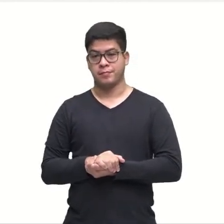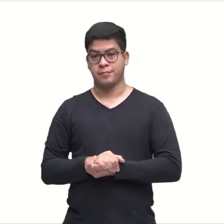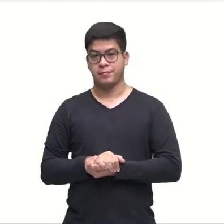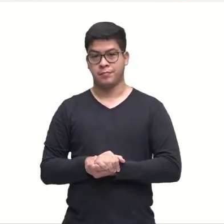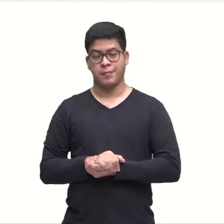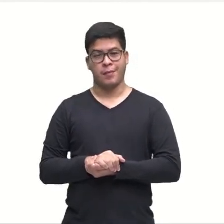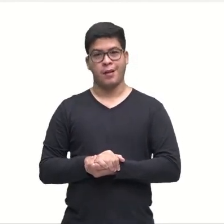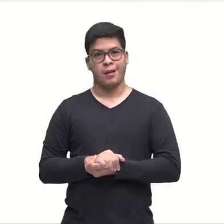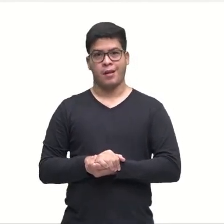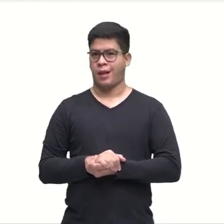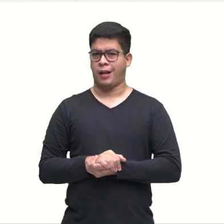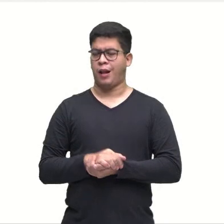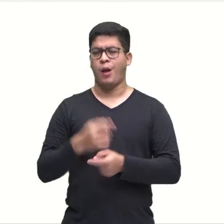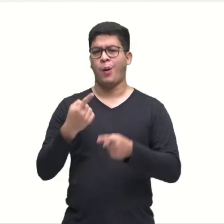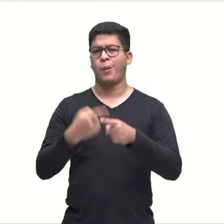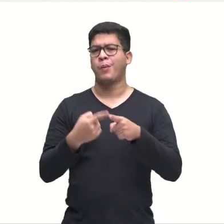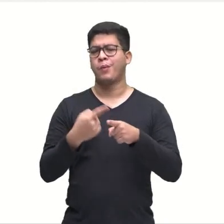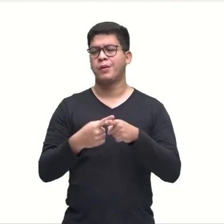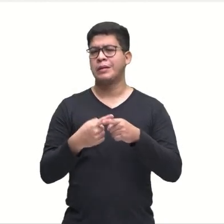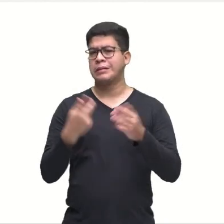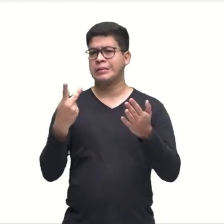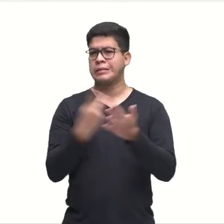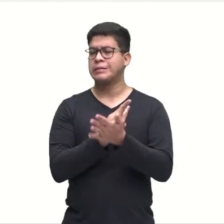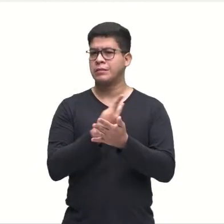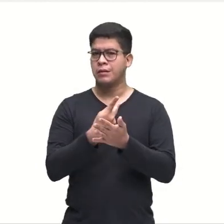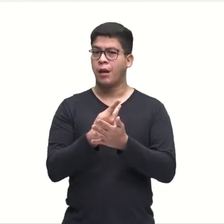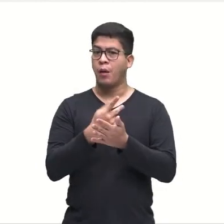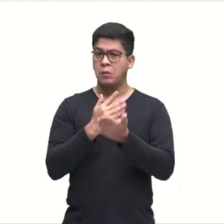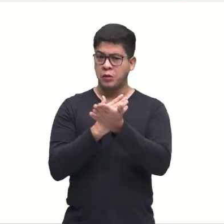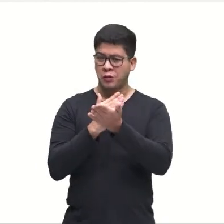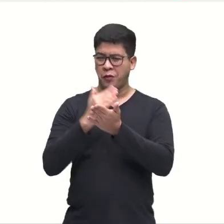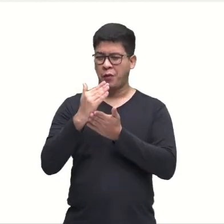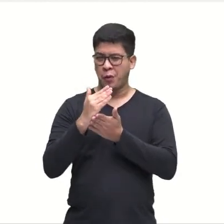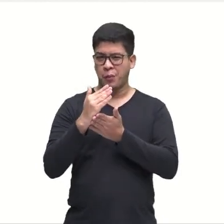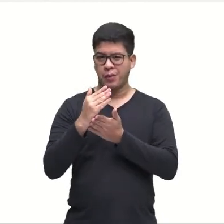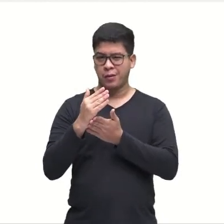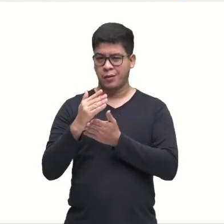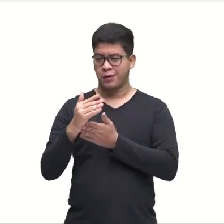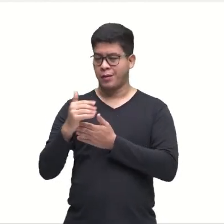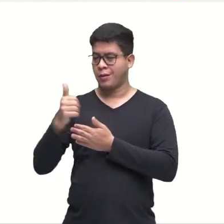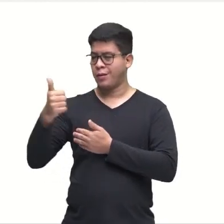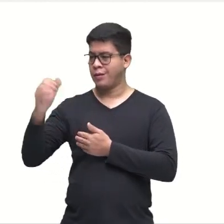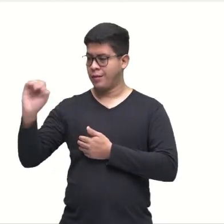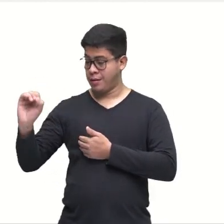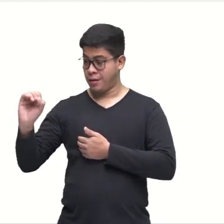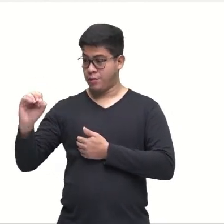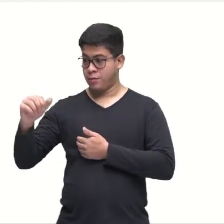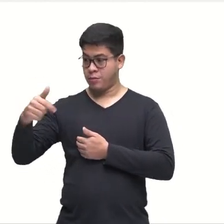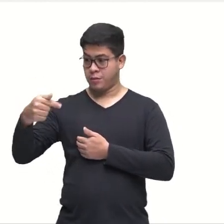ela já não vai caber, por quê, ó? Quando a gente começar a contar aqui, ó, 75,